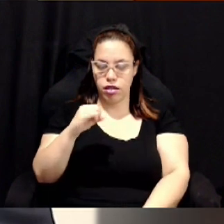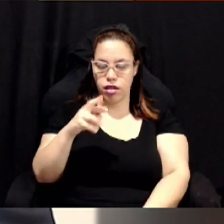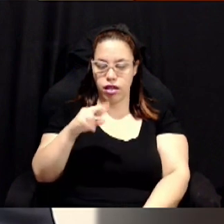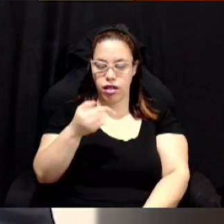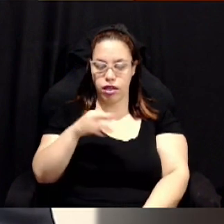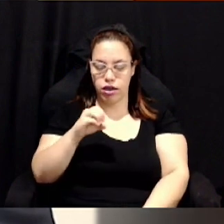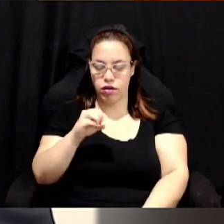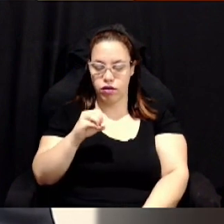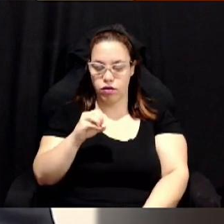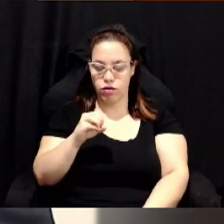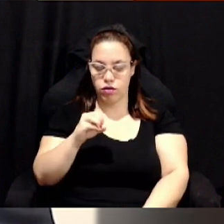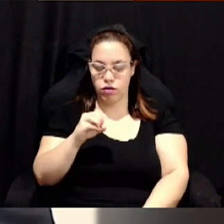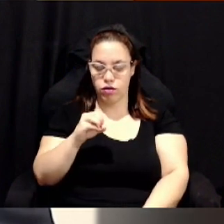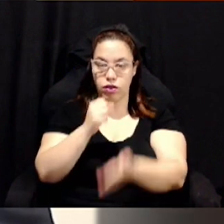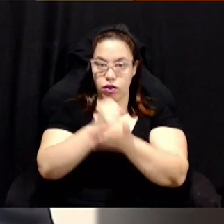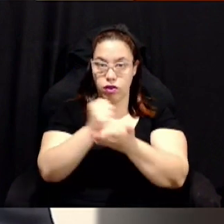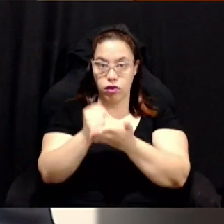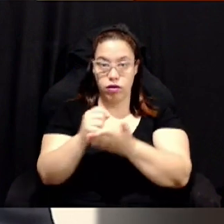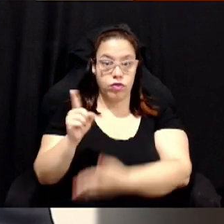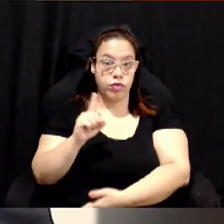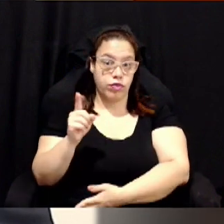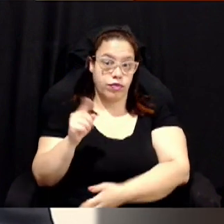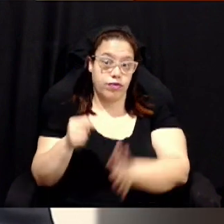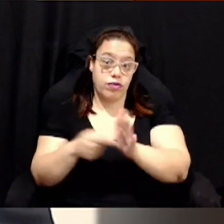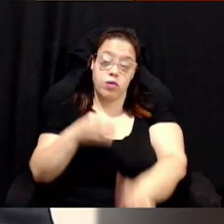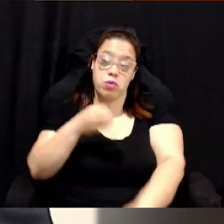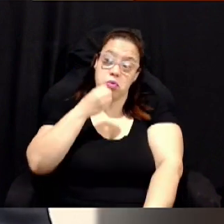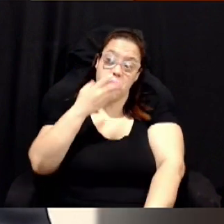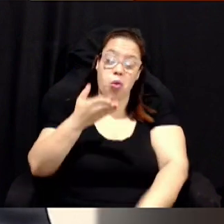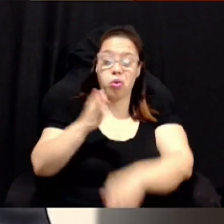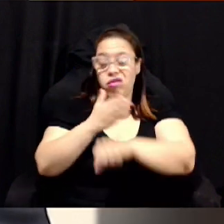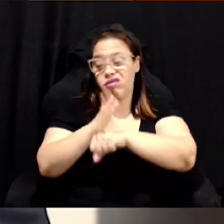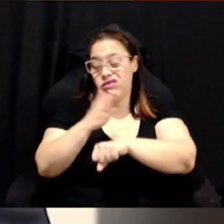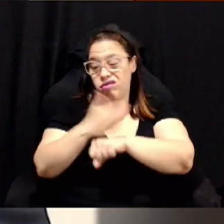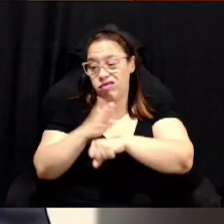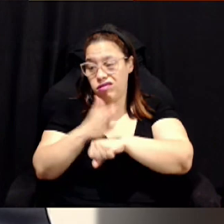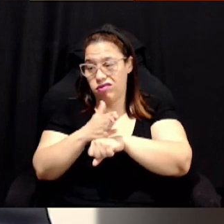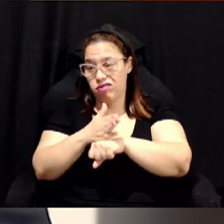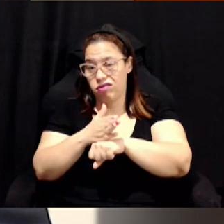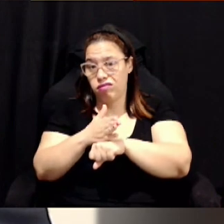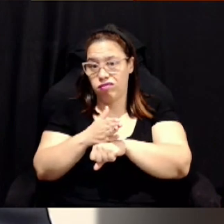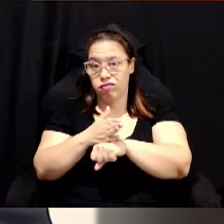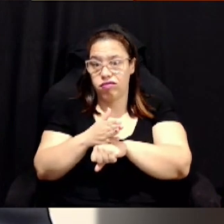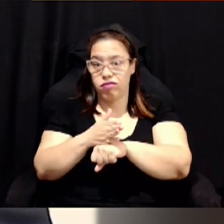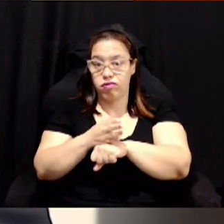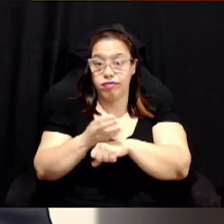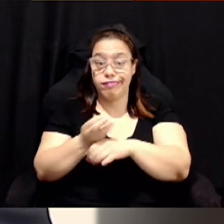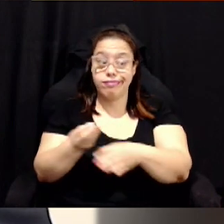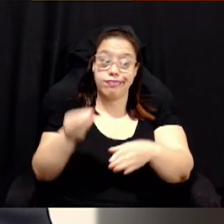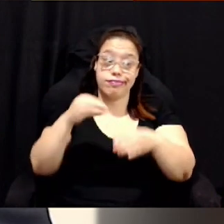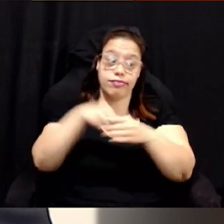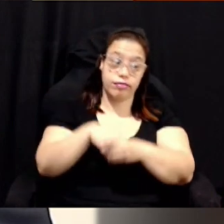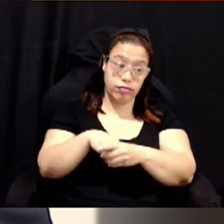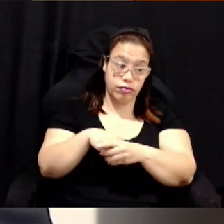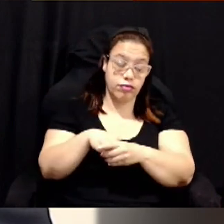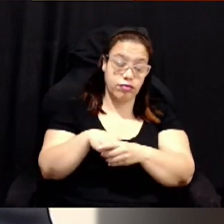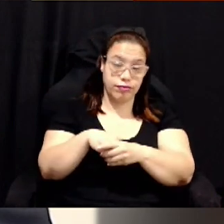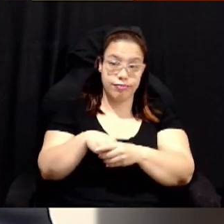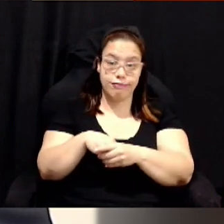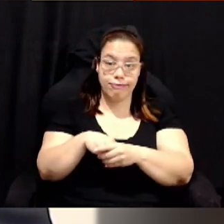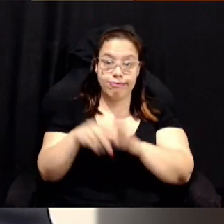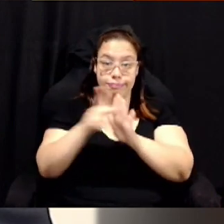de contratação não se demonstrou viável na prática quando o processo licitatório foi implementado. E esse projeto de